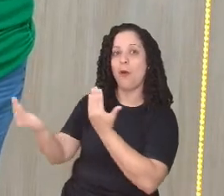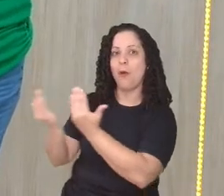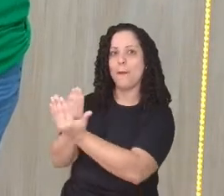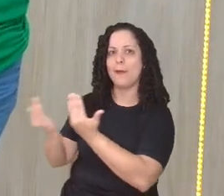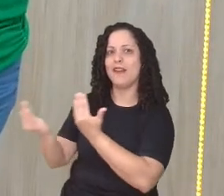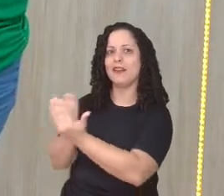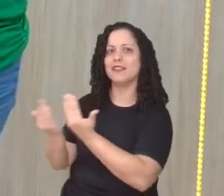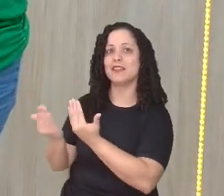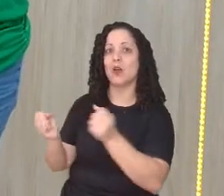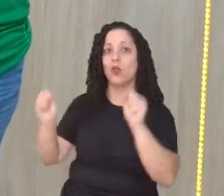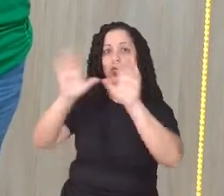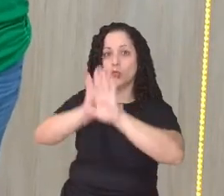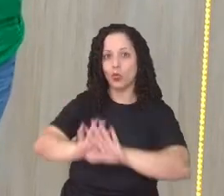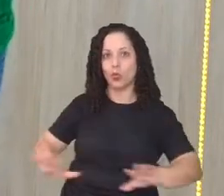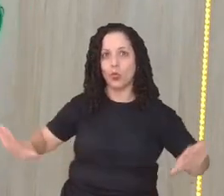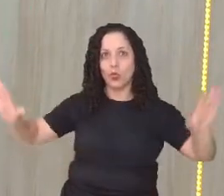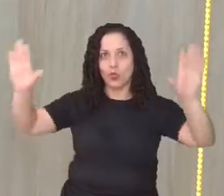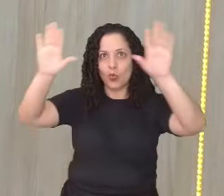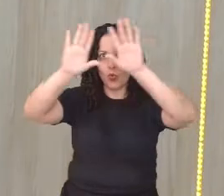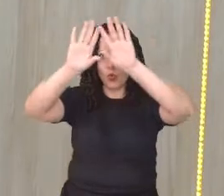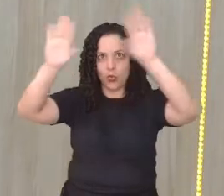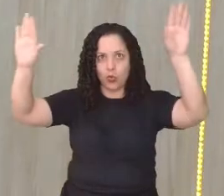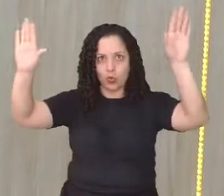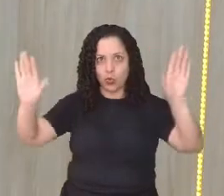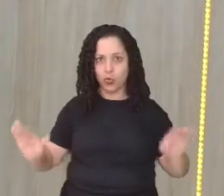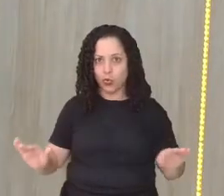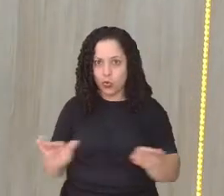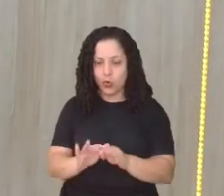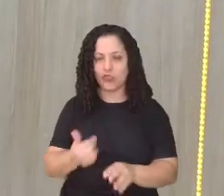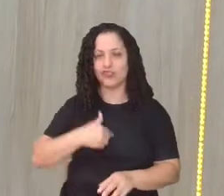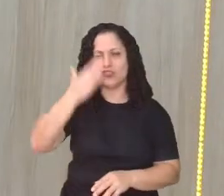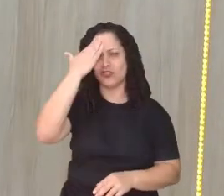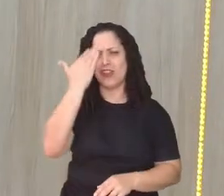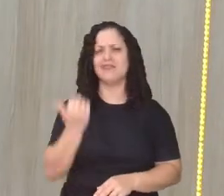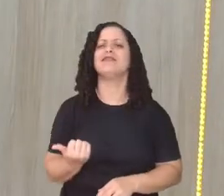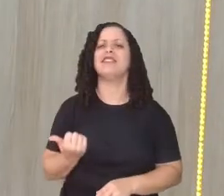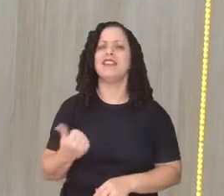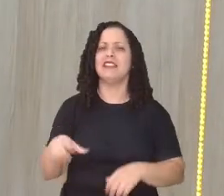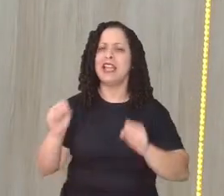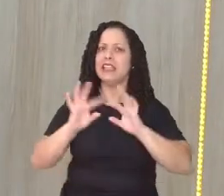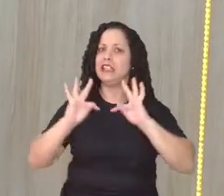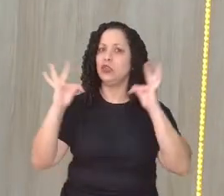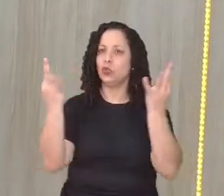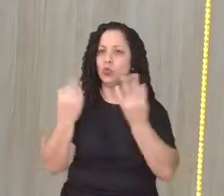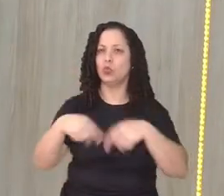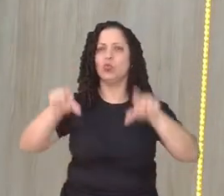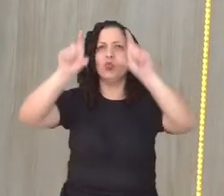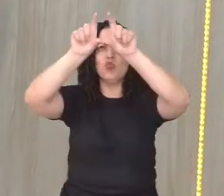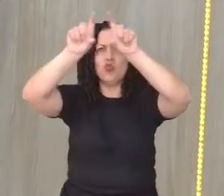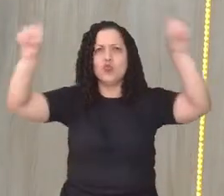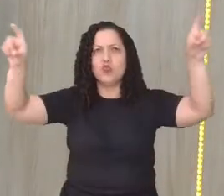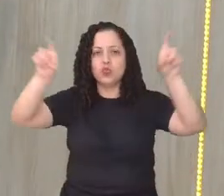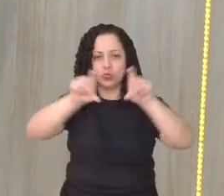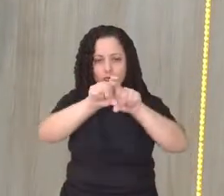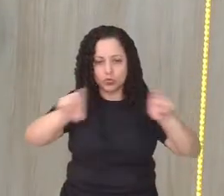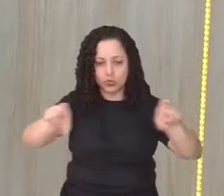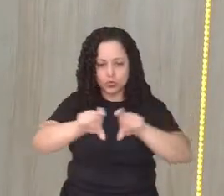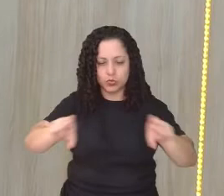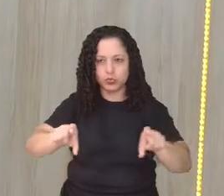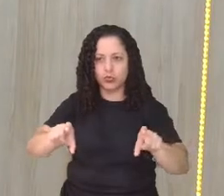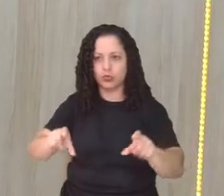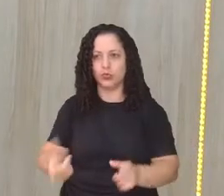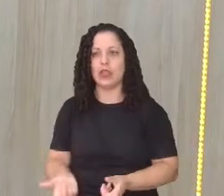E perímetro é o contorno. Eu já sei que essas figuras todas, e se eu fizesse um em pé,